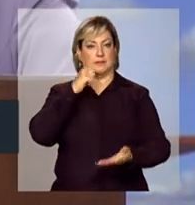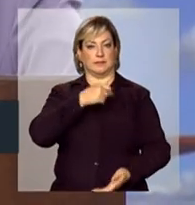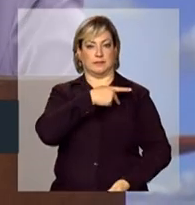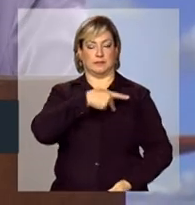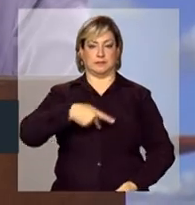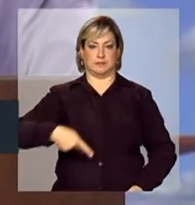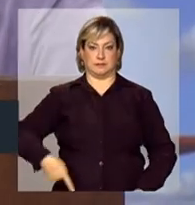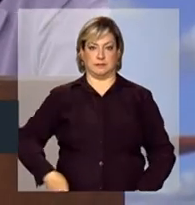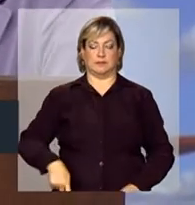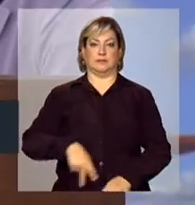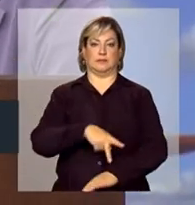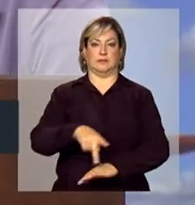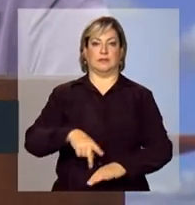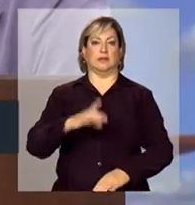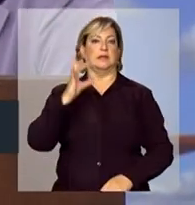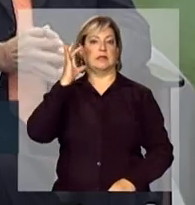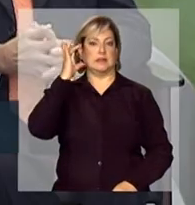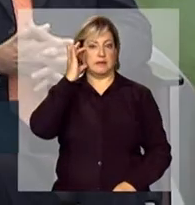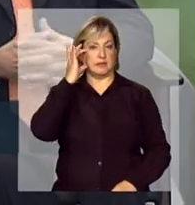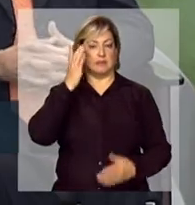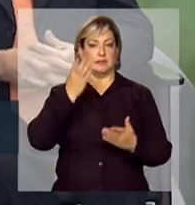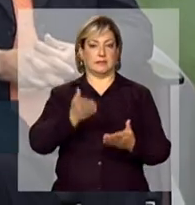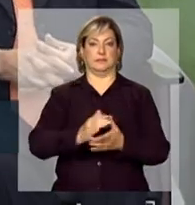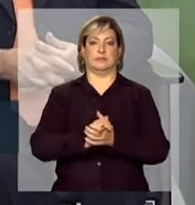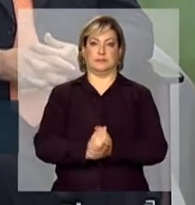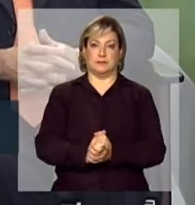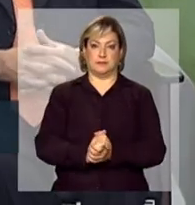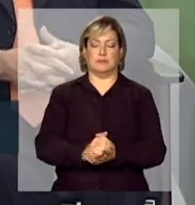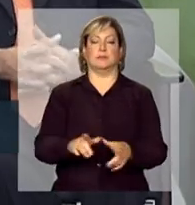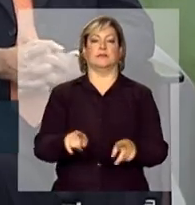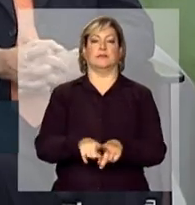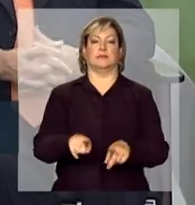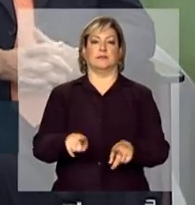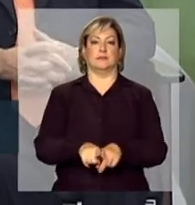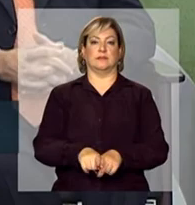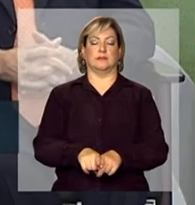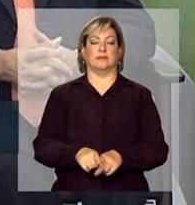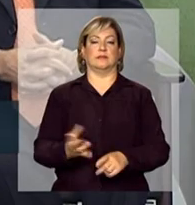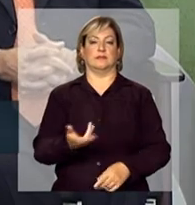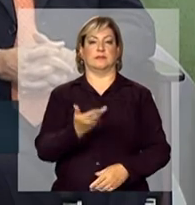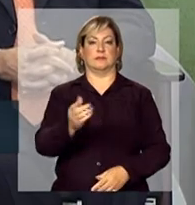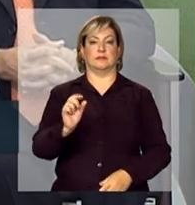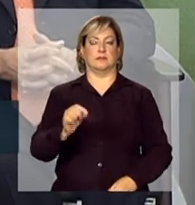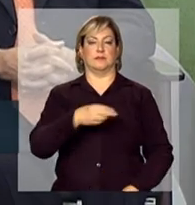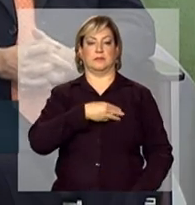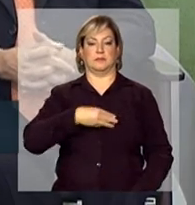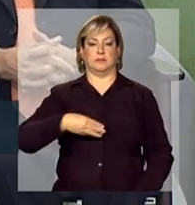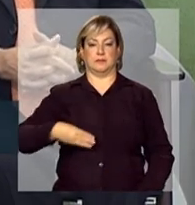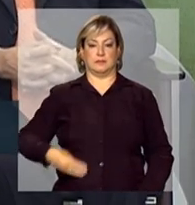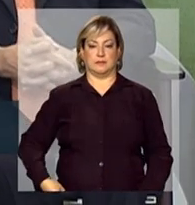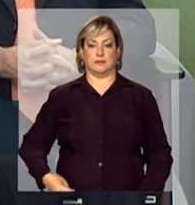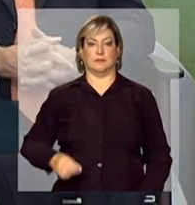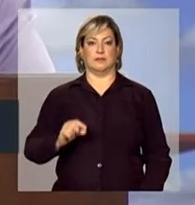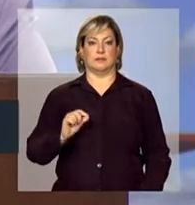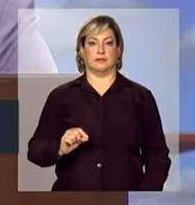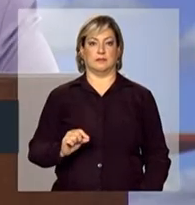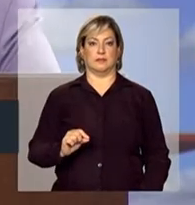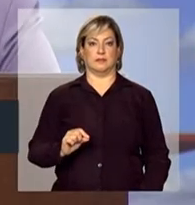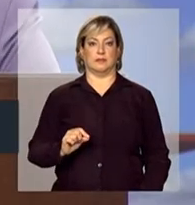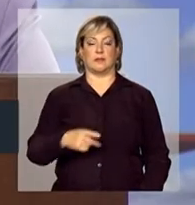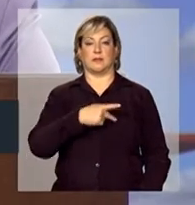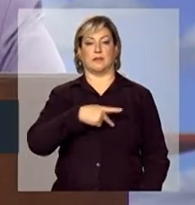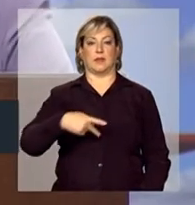Presidenta da República Dilma Rousseff o Excelentíssimo Senhor Ministro do